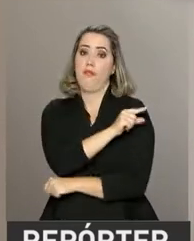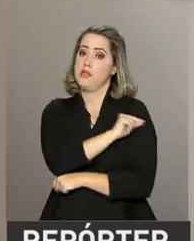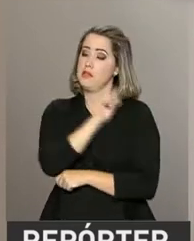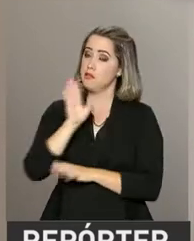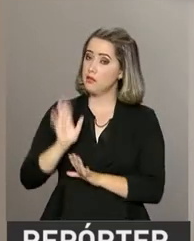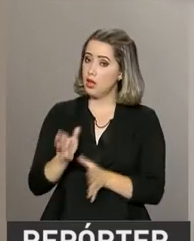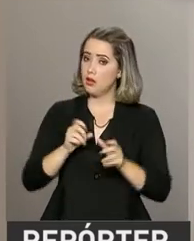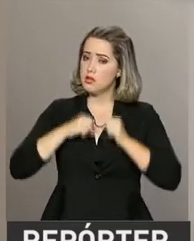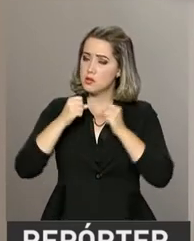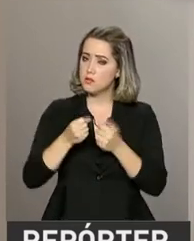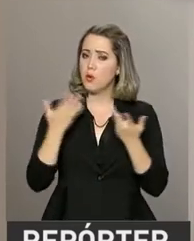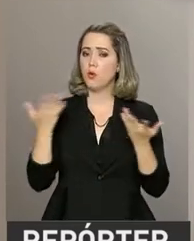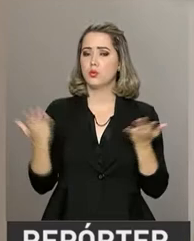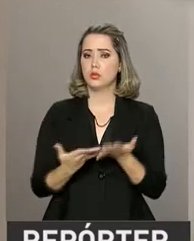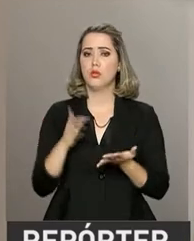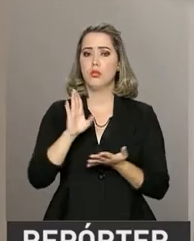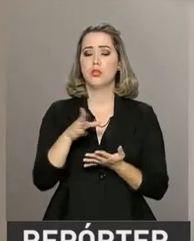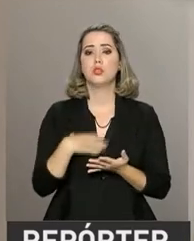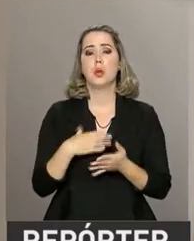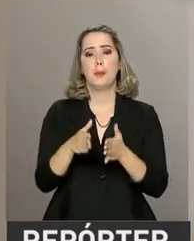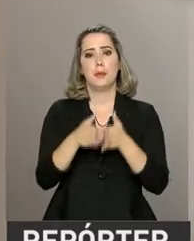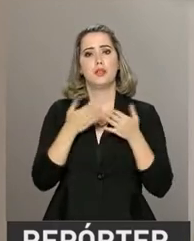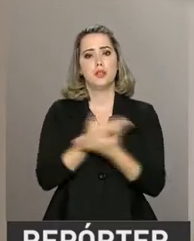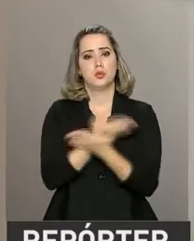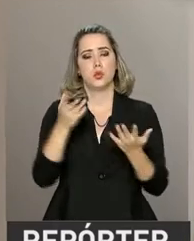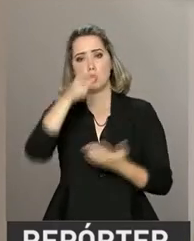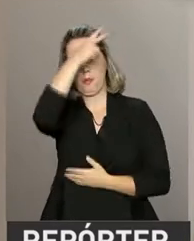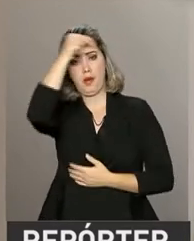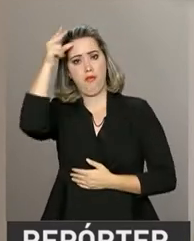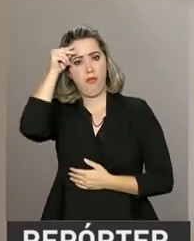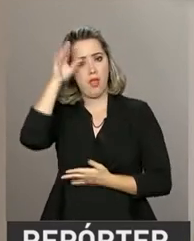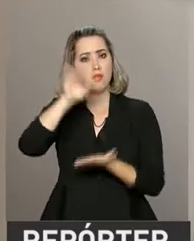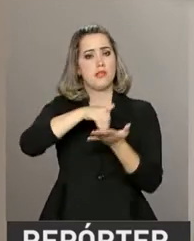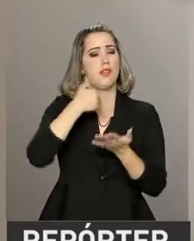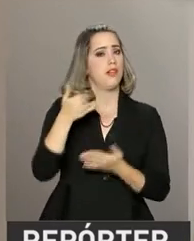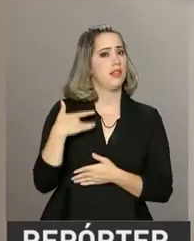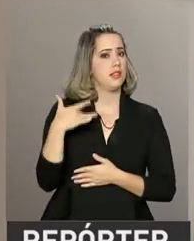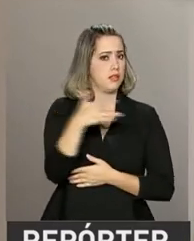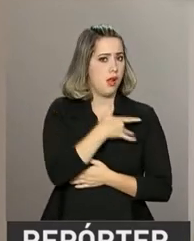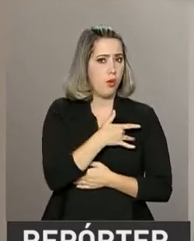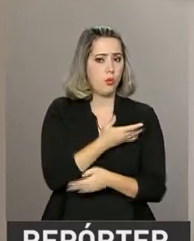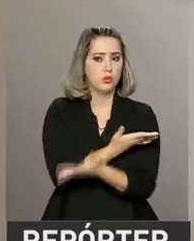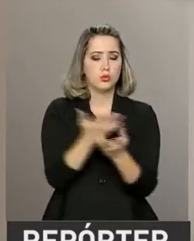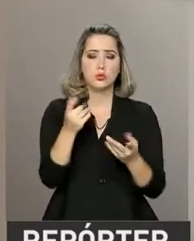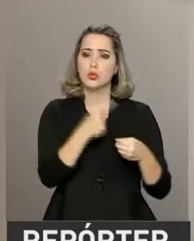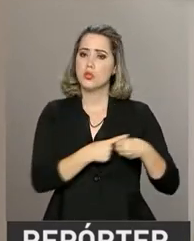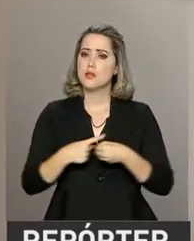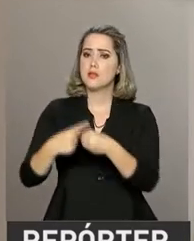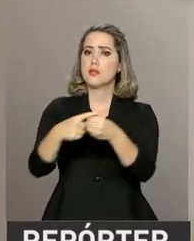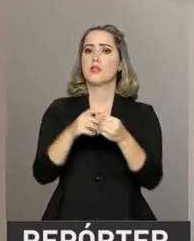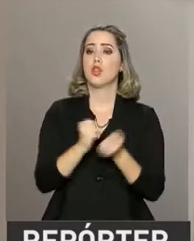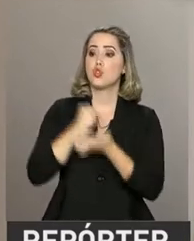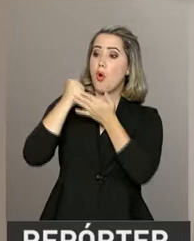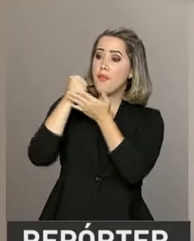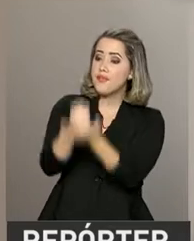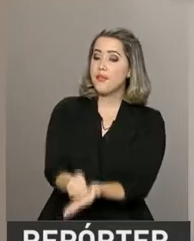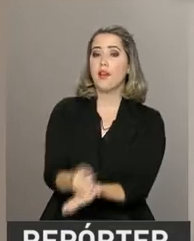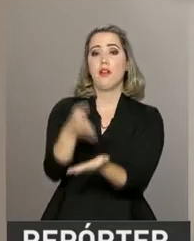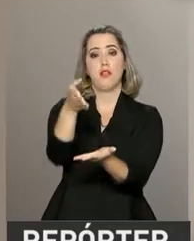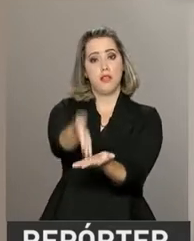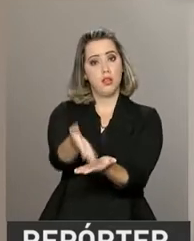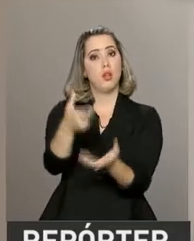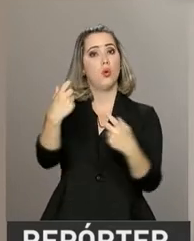bem especial um apelo aos senhores prefeitos secretários de saúde que façam a disponibilidade da